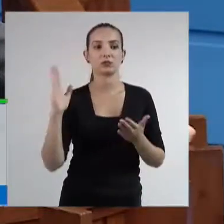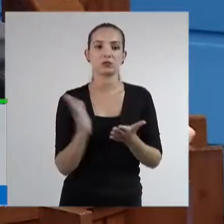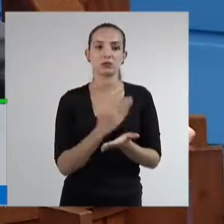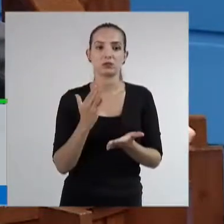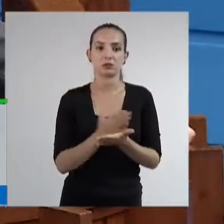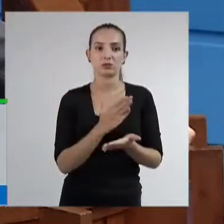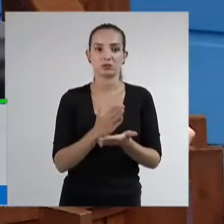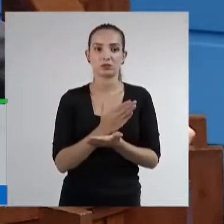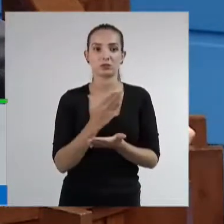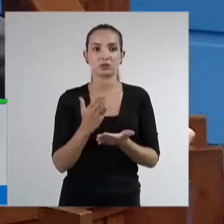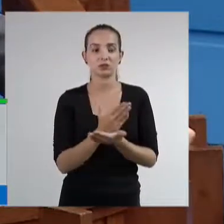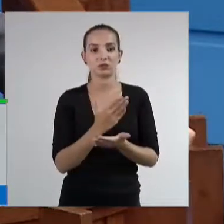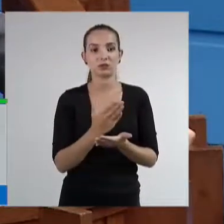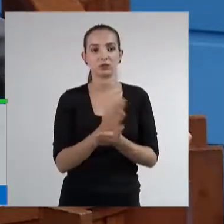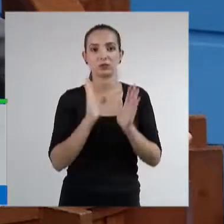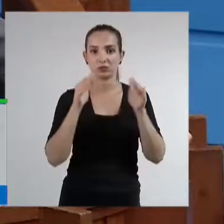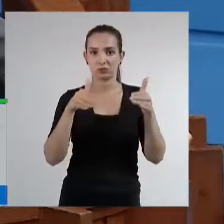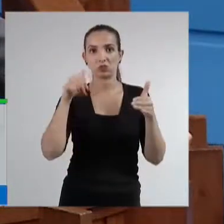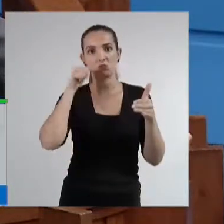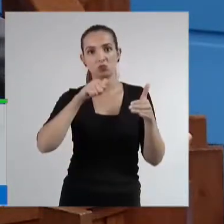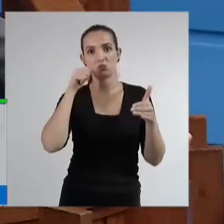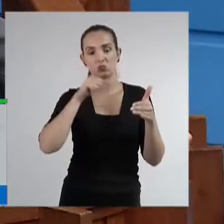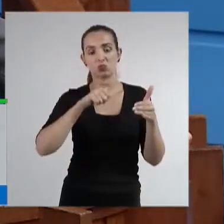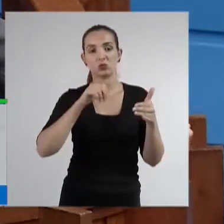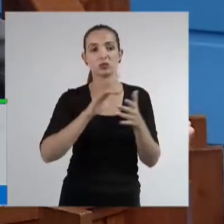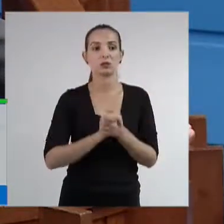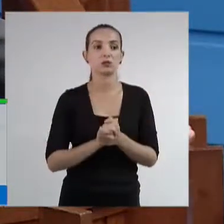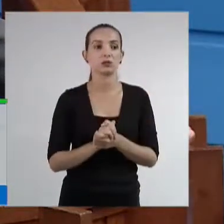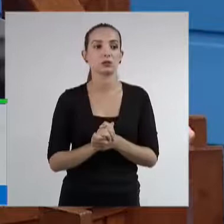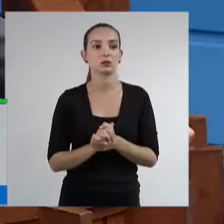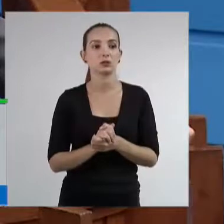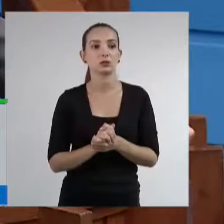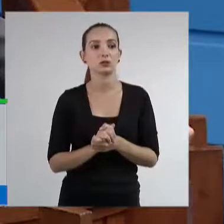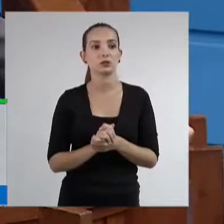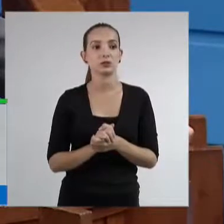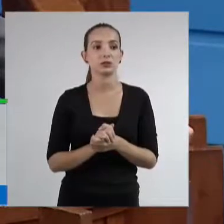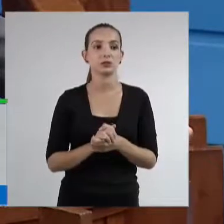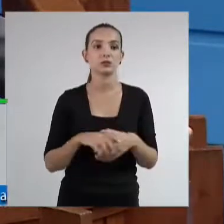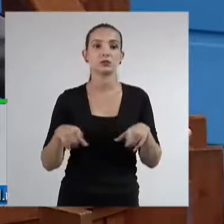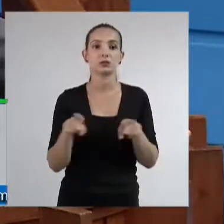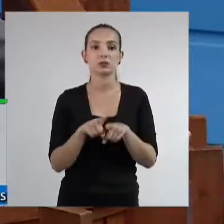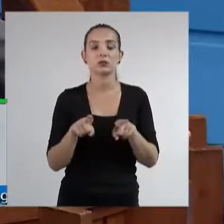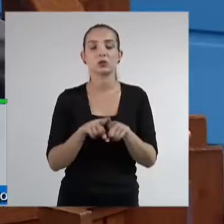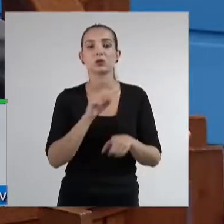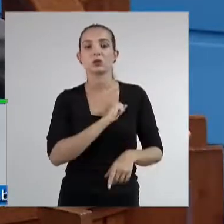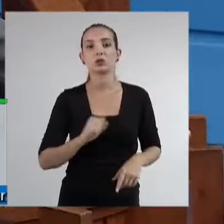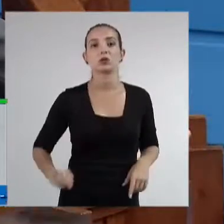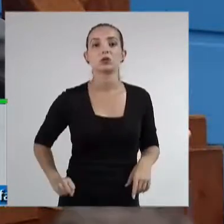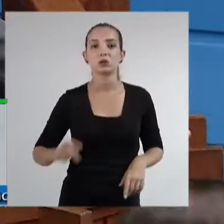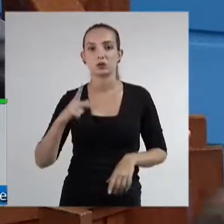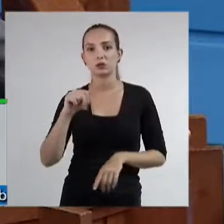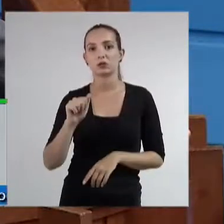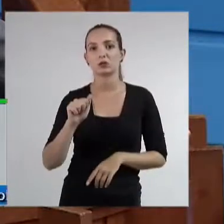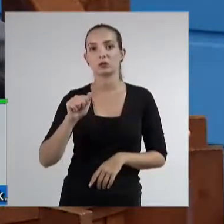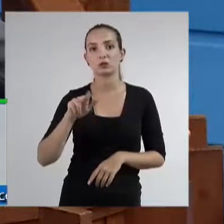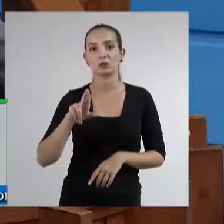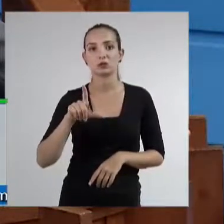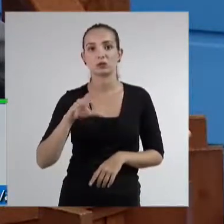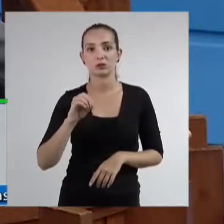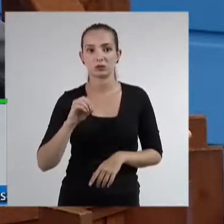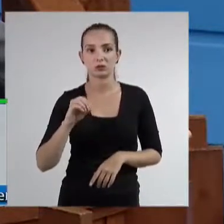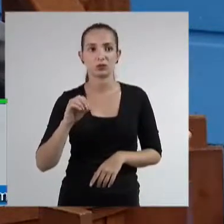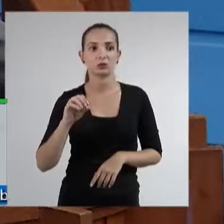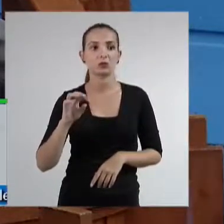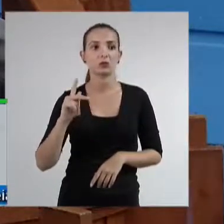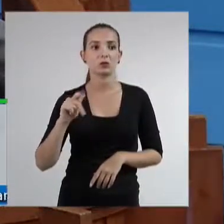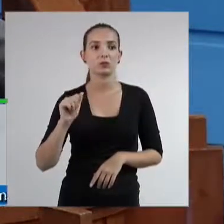público feminino, foi aprovado no Senado Federal, o presidente da comissão era o senador Paulo Paim, e aos